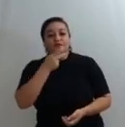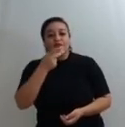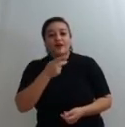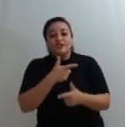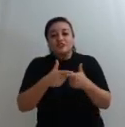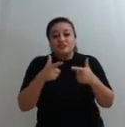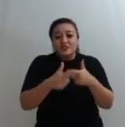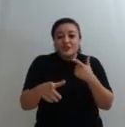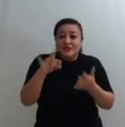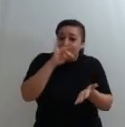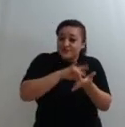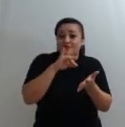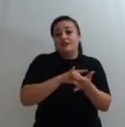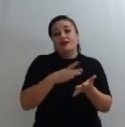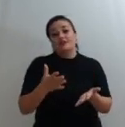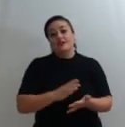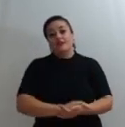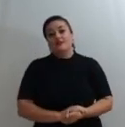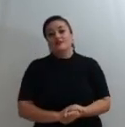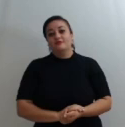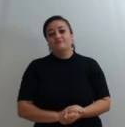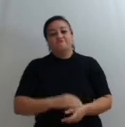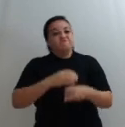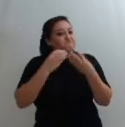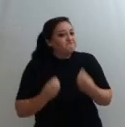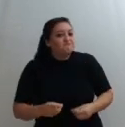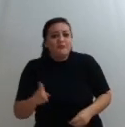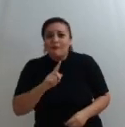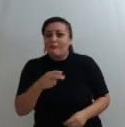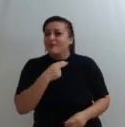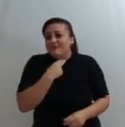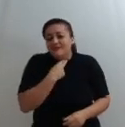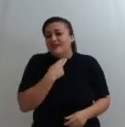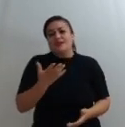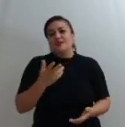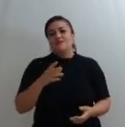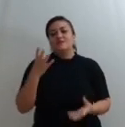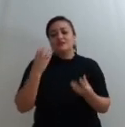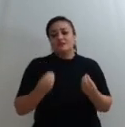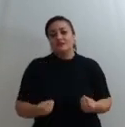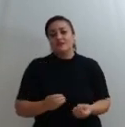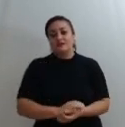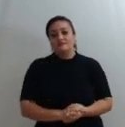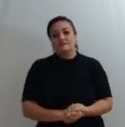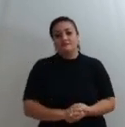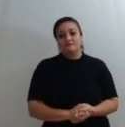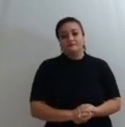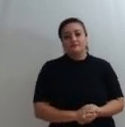fatos concretos. Isso é inadmissível no direito processual penal. E